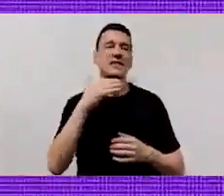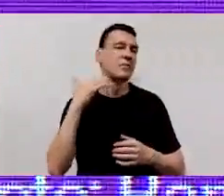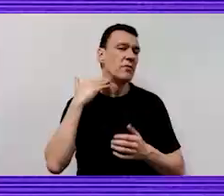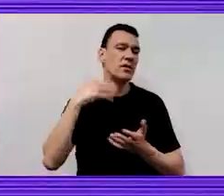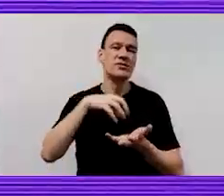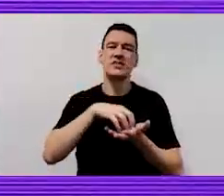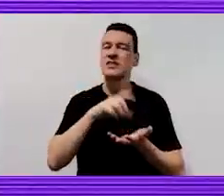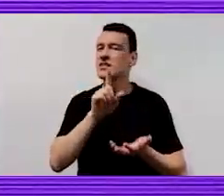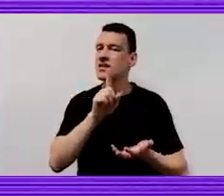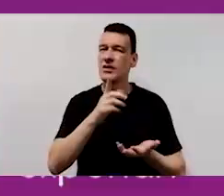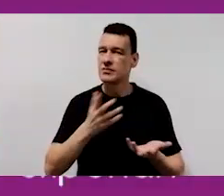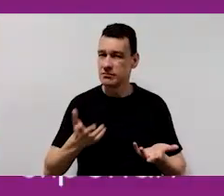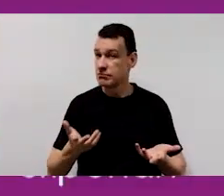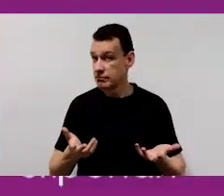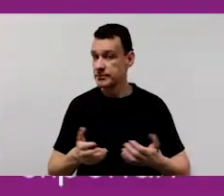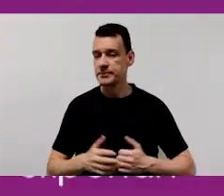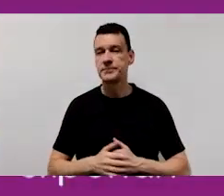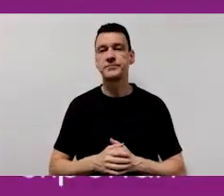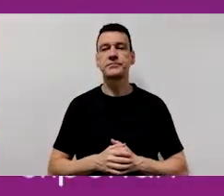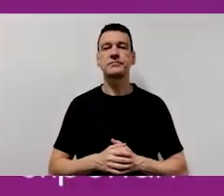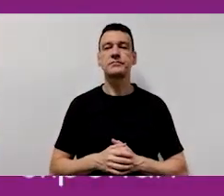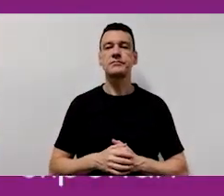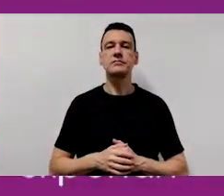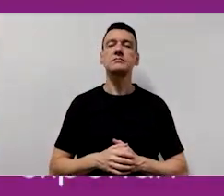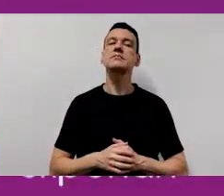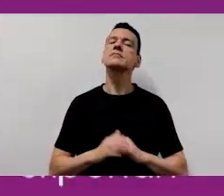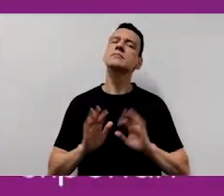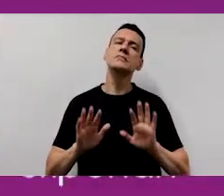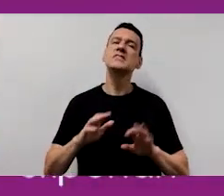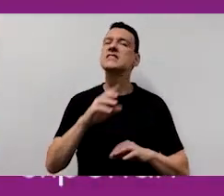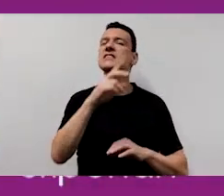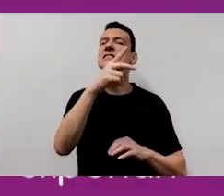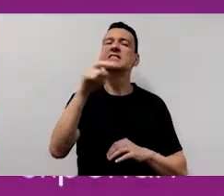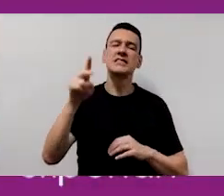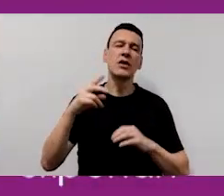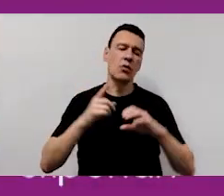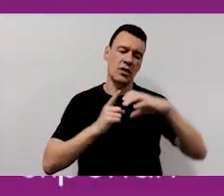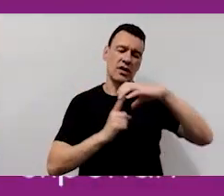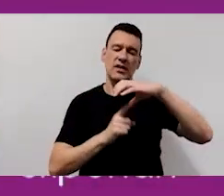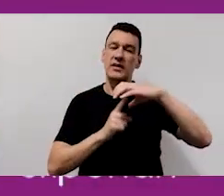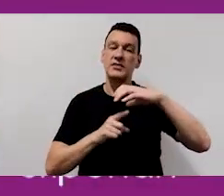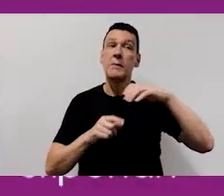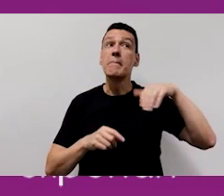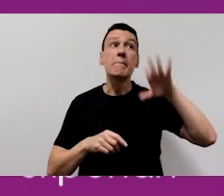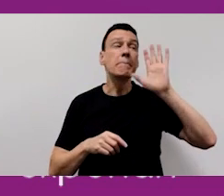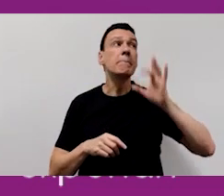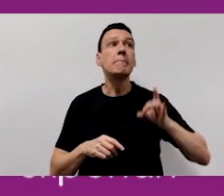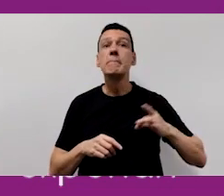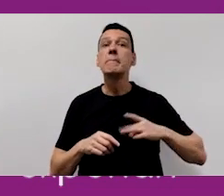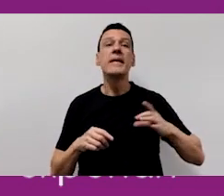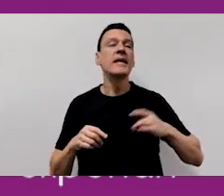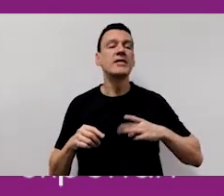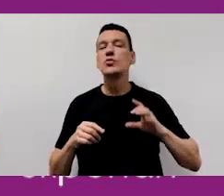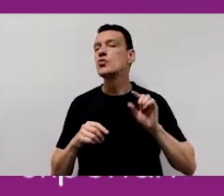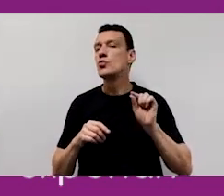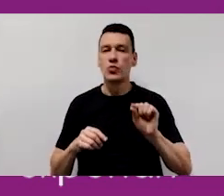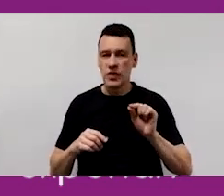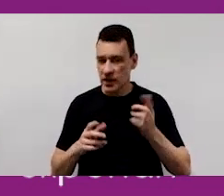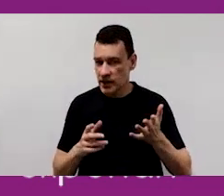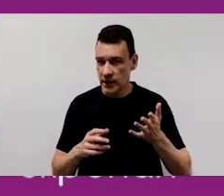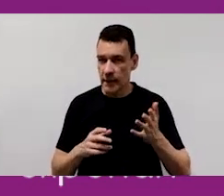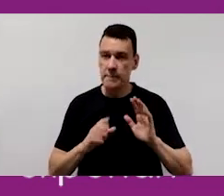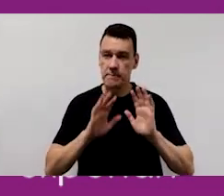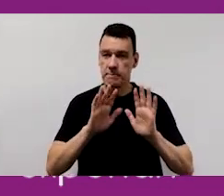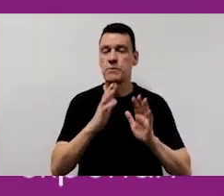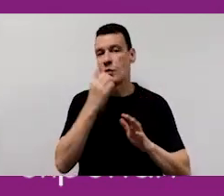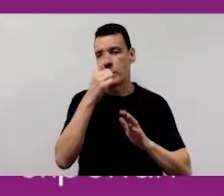Bom, e seus clientes? O que eles têm mais medo sobre esse sistema de pagamento? Então, tem uma pesquisa aqui do